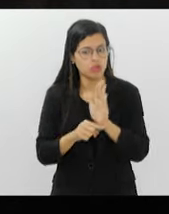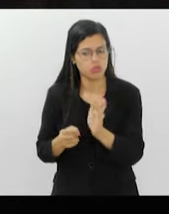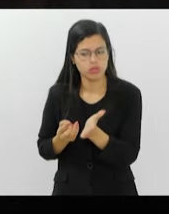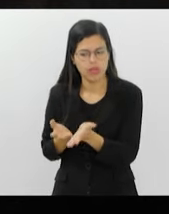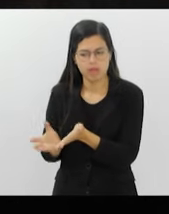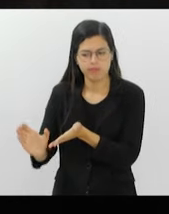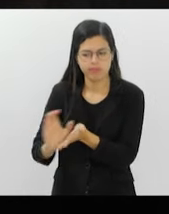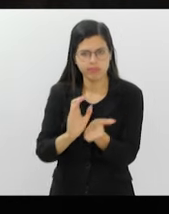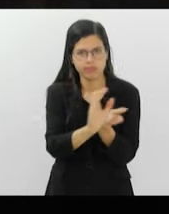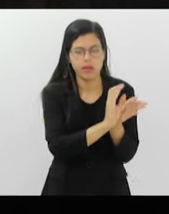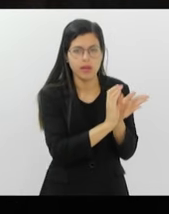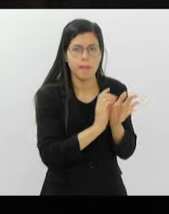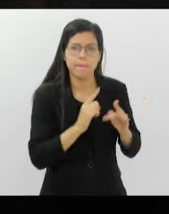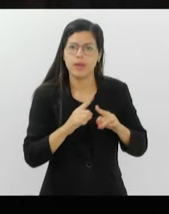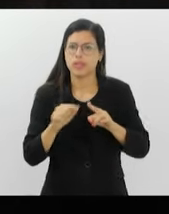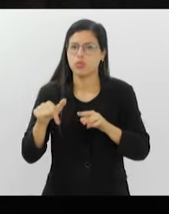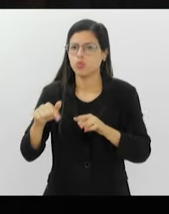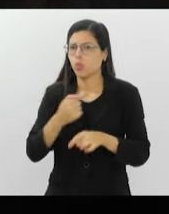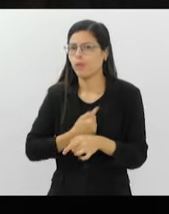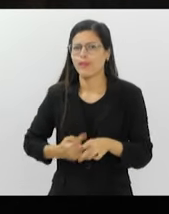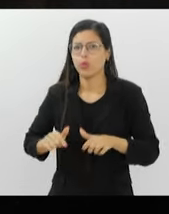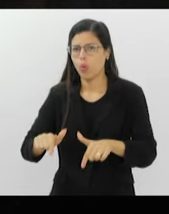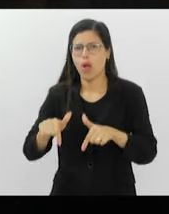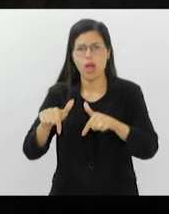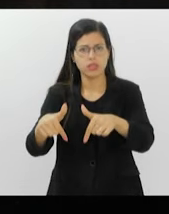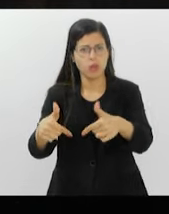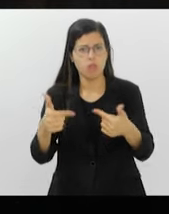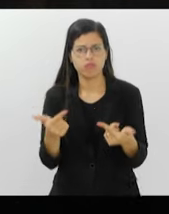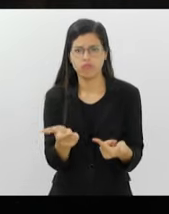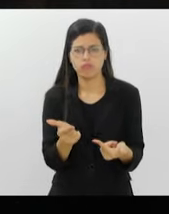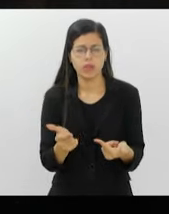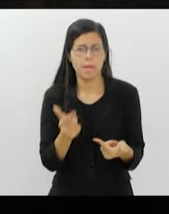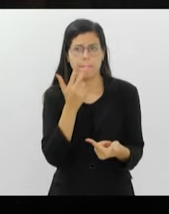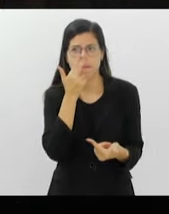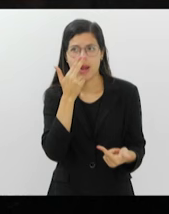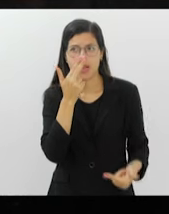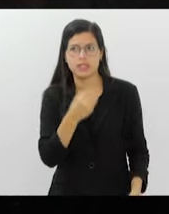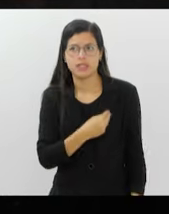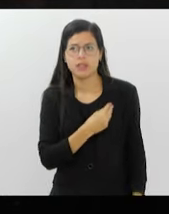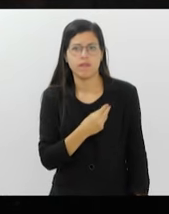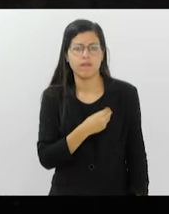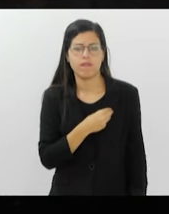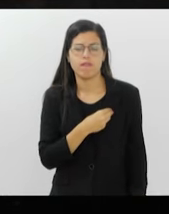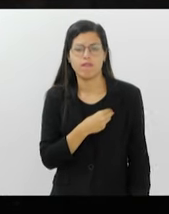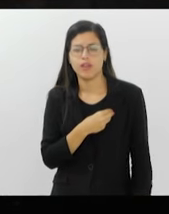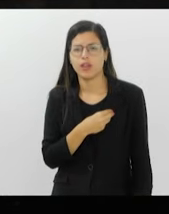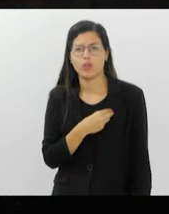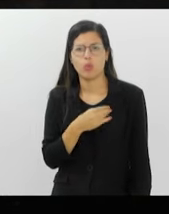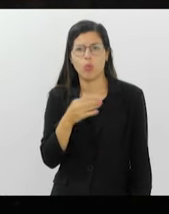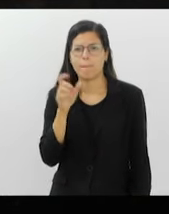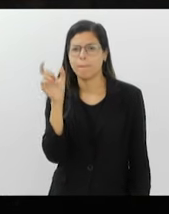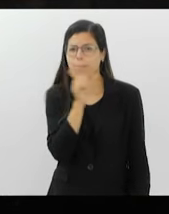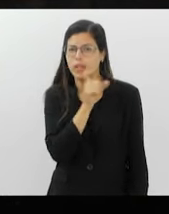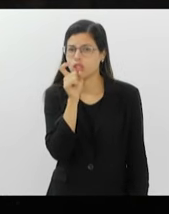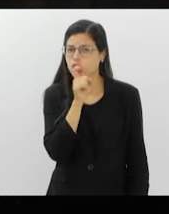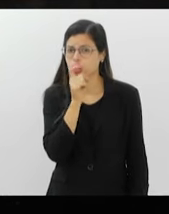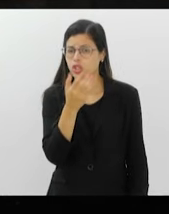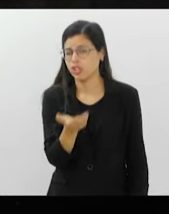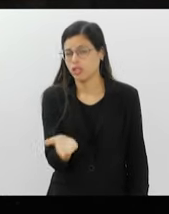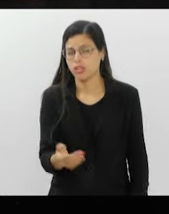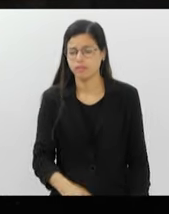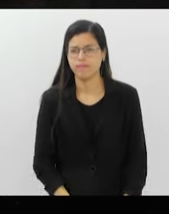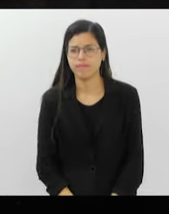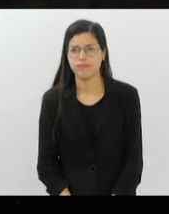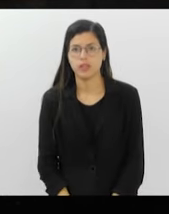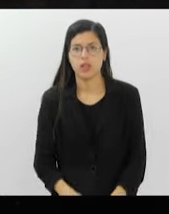parece que a gente tá vivendo um conto de Carochinha um quantro de Carochinha